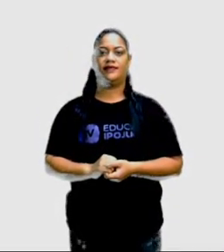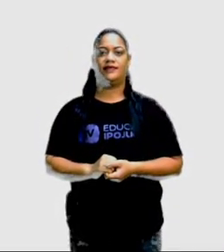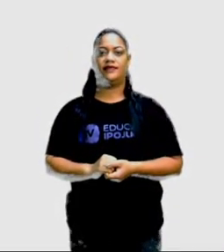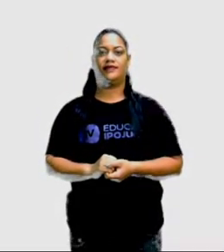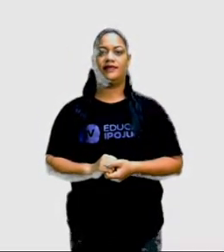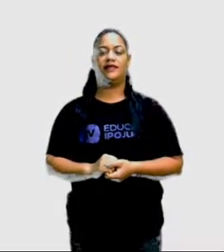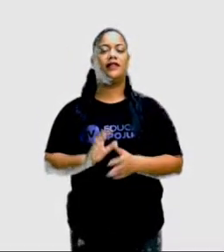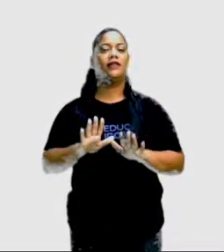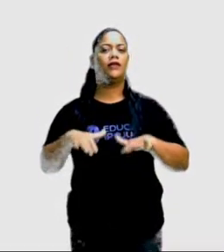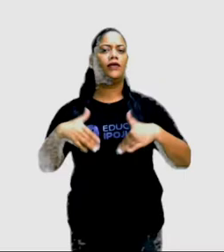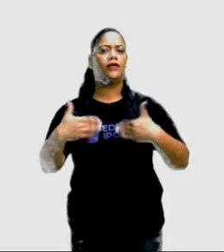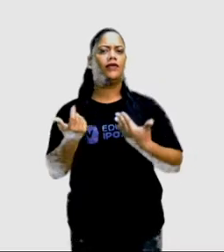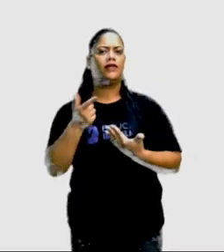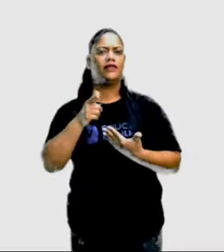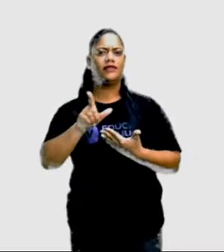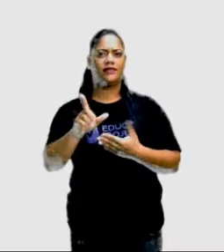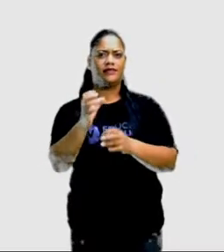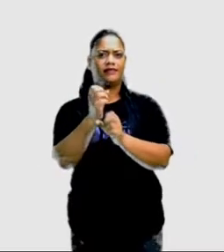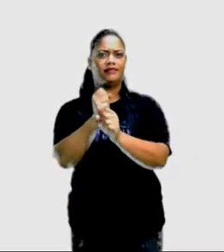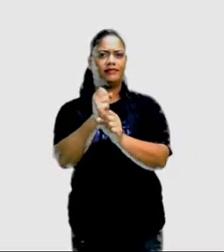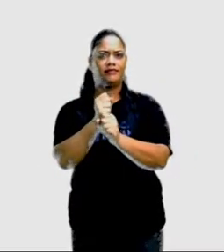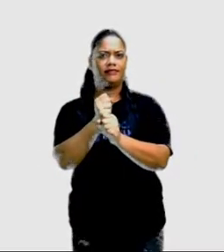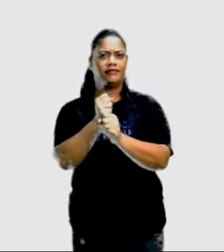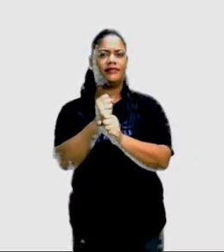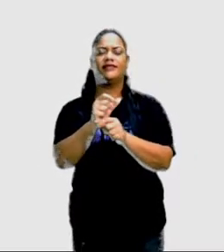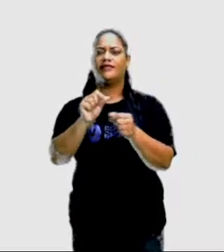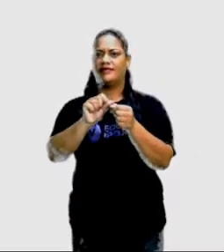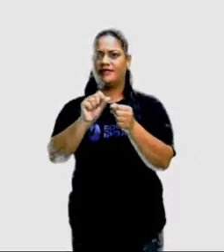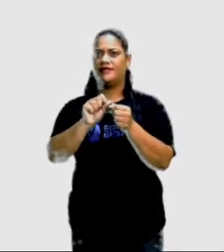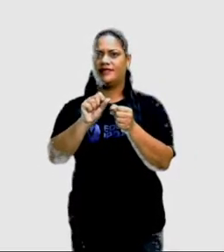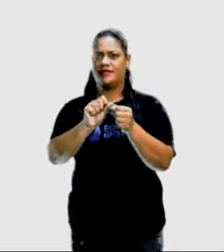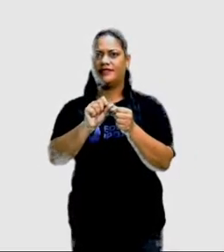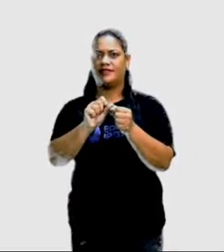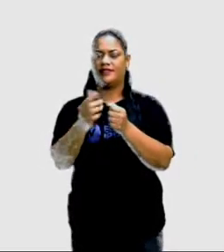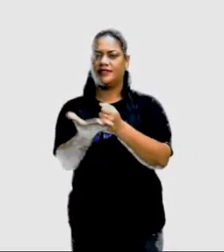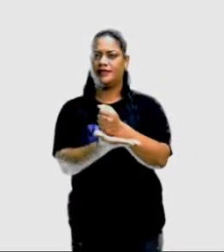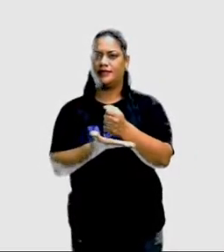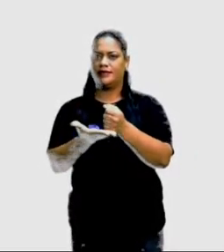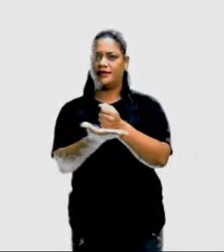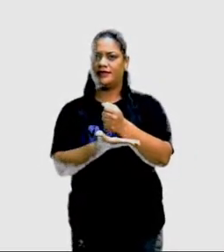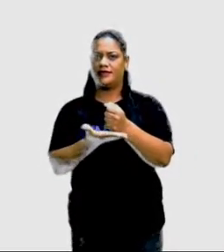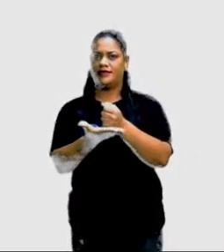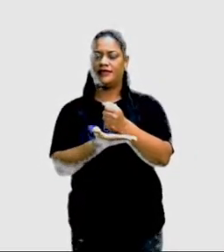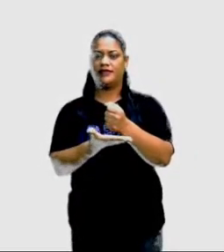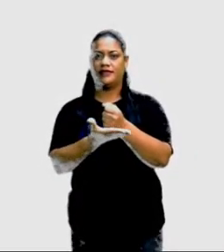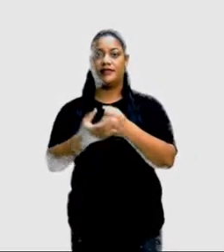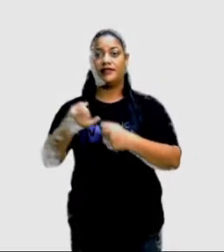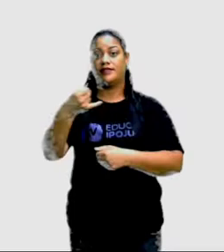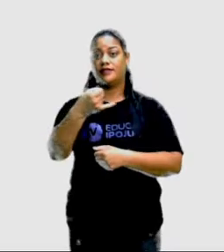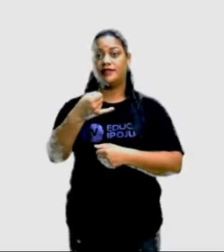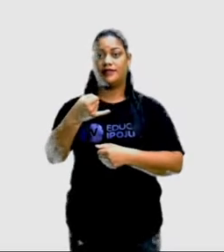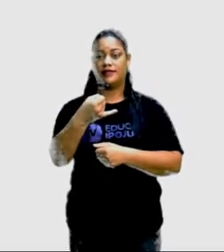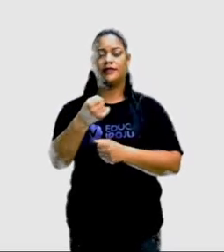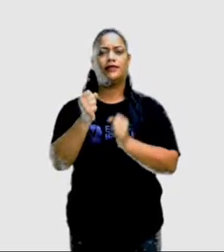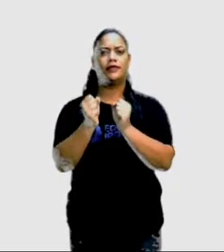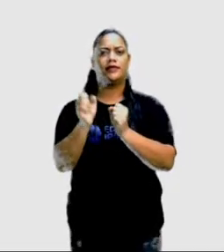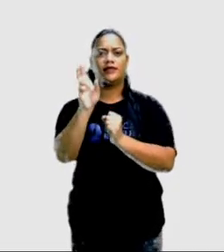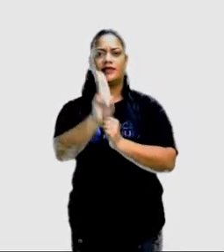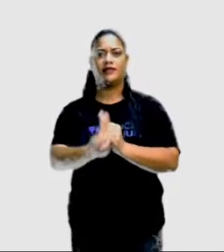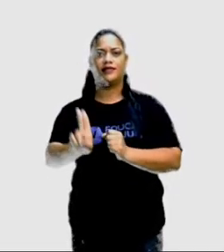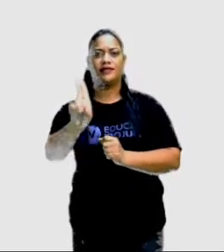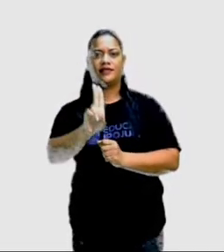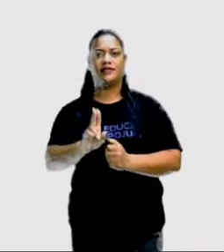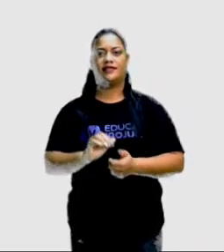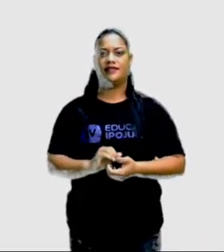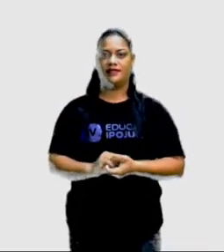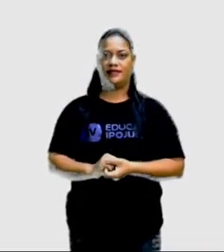Logo, quais outras formas com cálculos de fatos básicos da adição e subtração podemos usar?